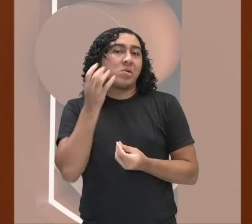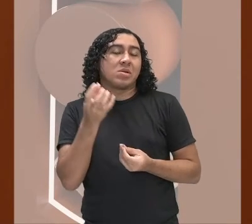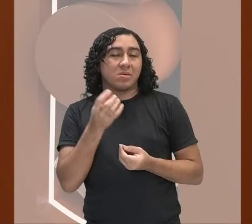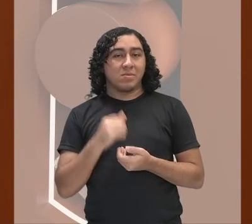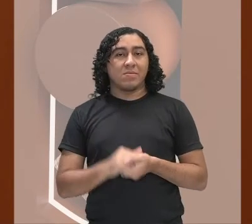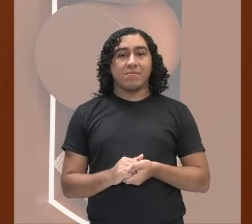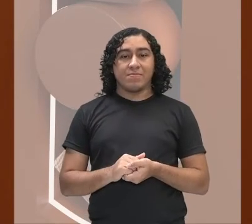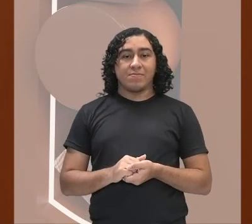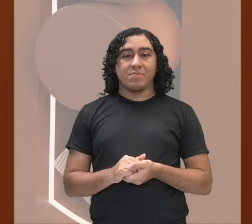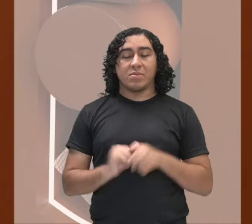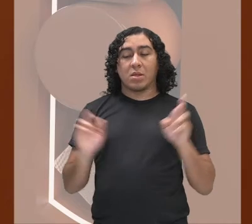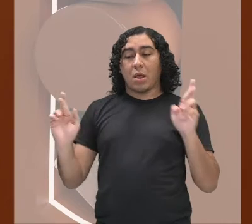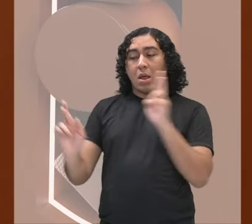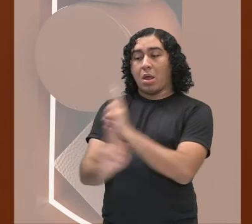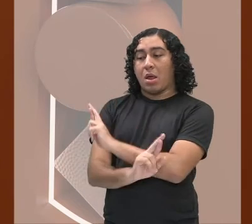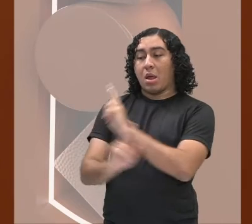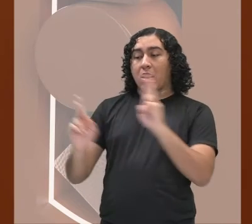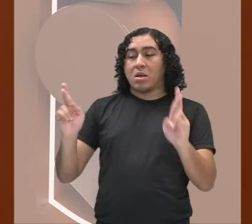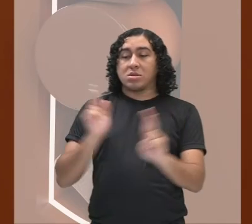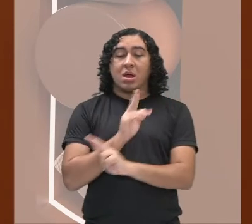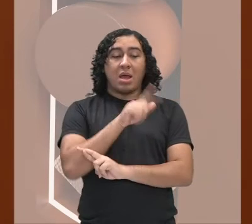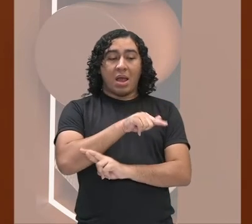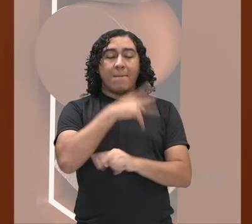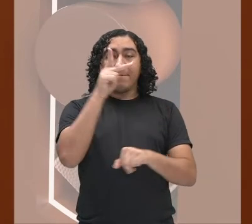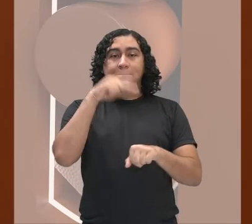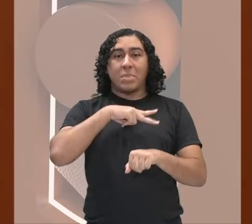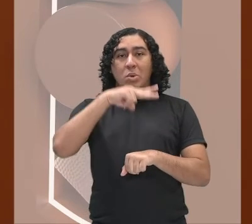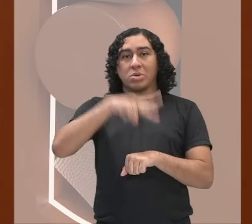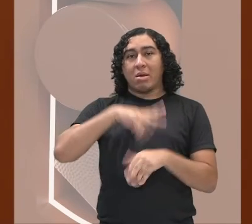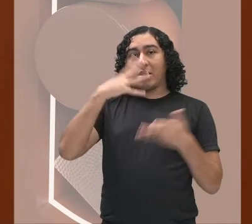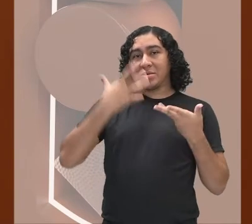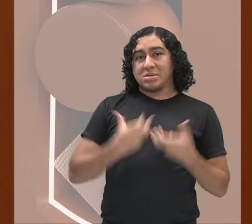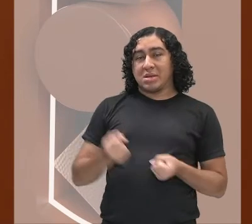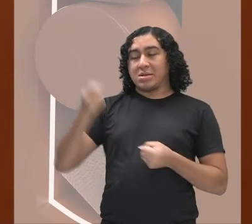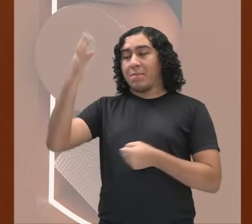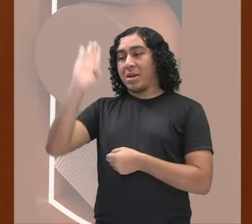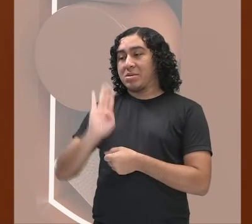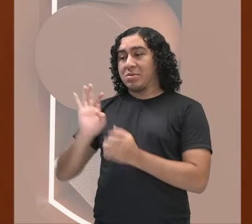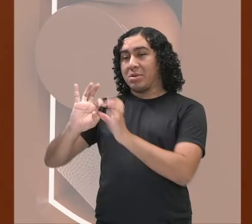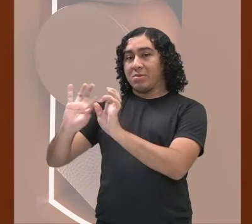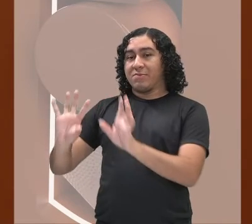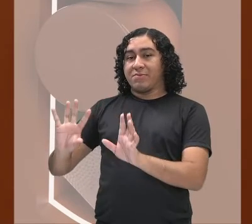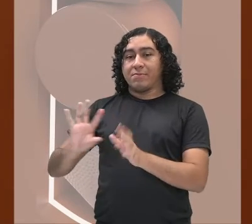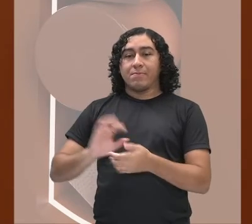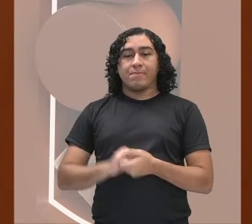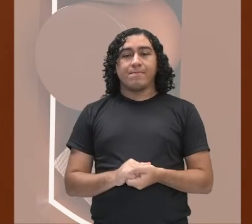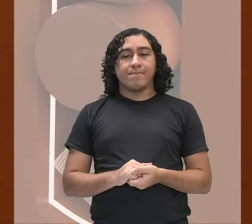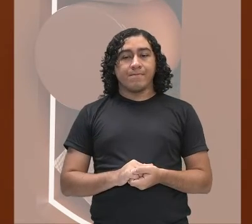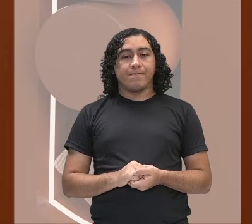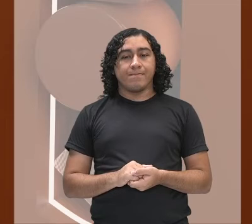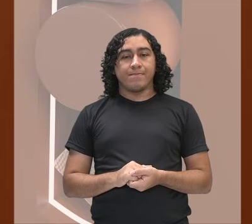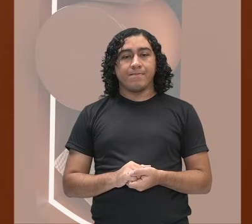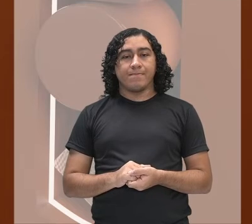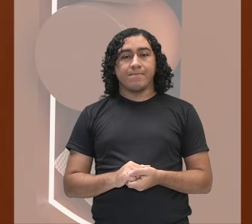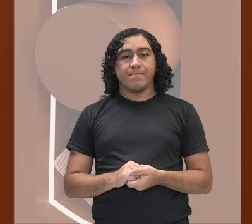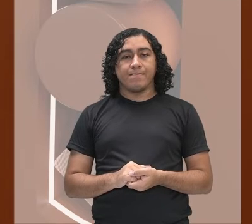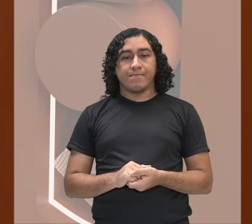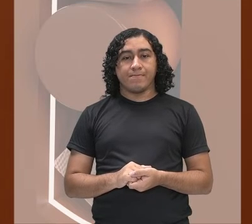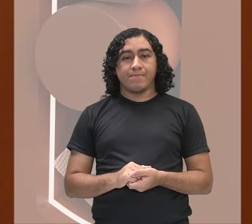com Portugal para que reconheça aí a independência do Brasil, certo? Muito